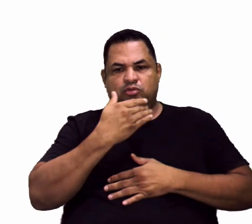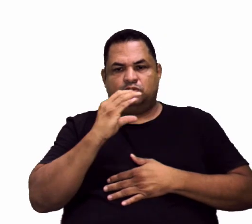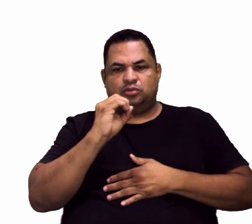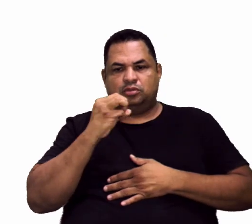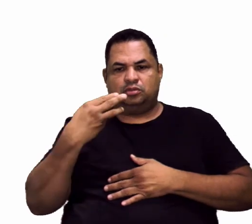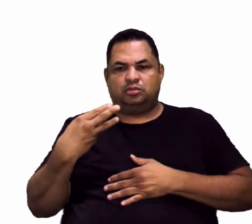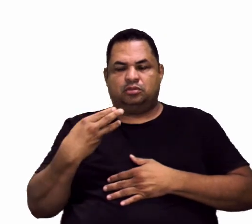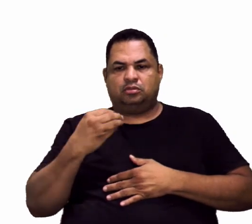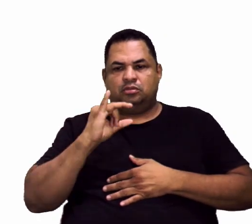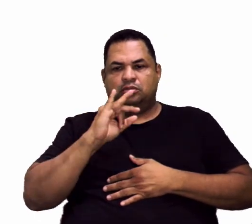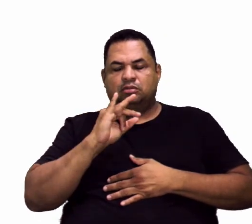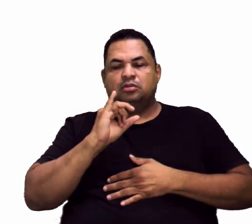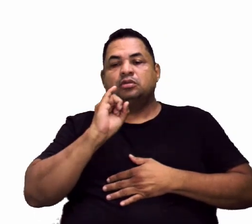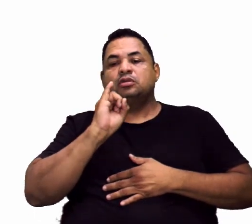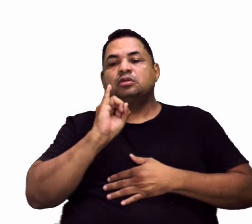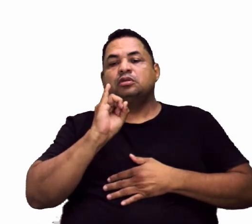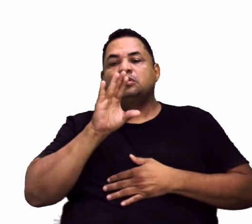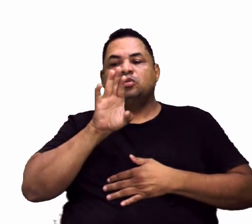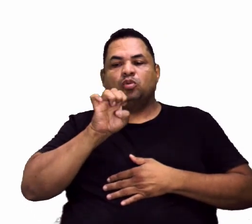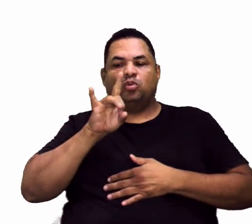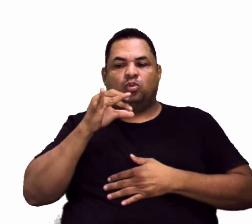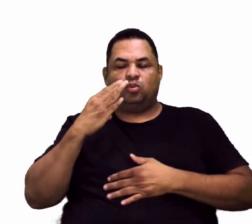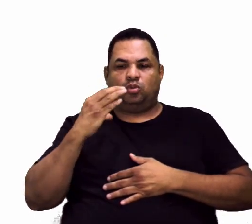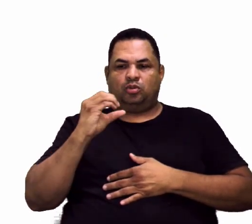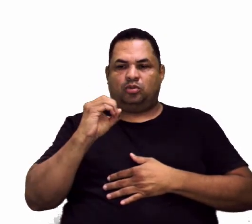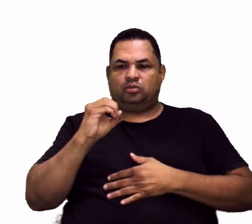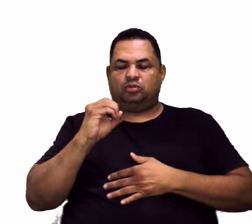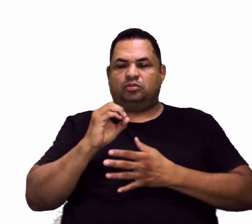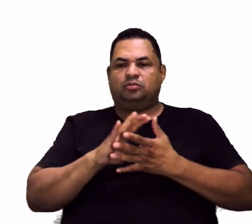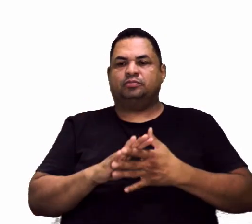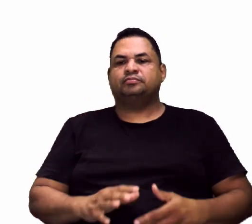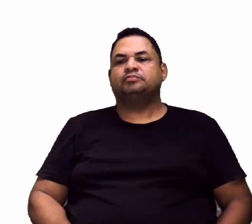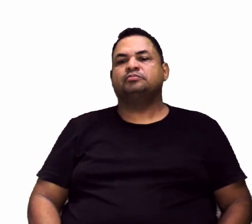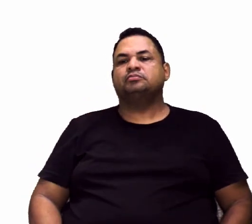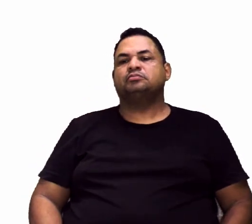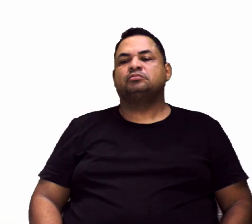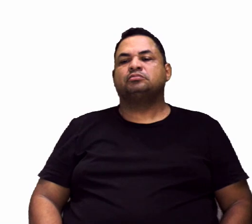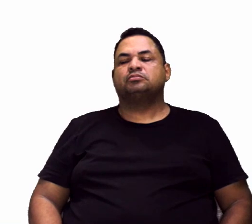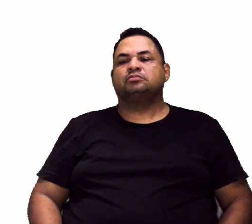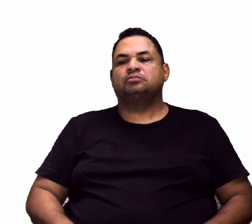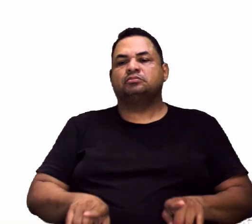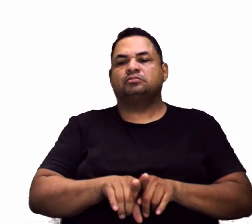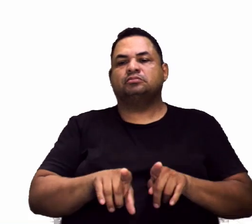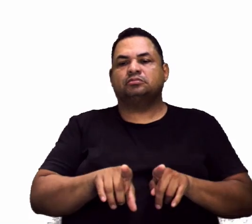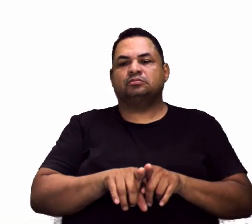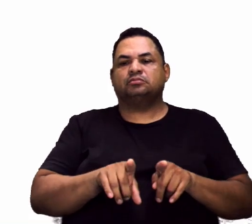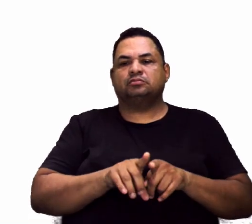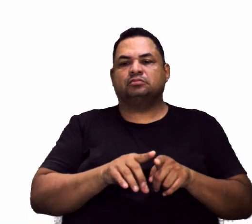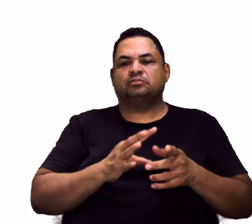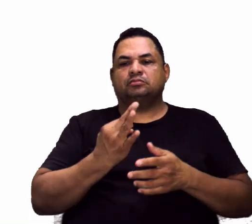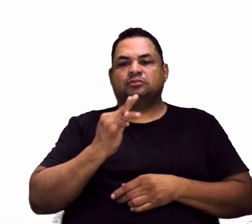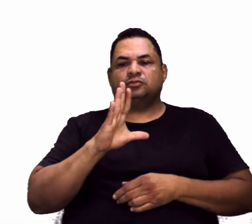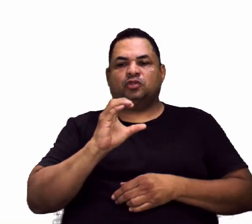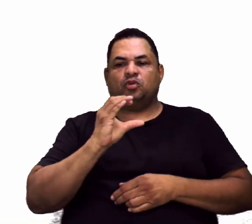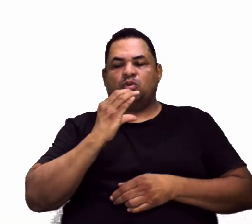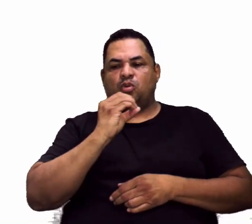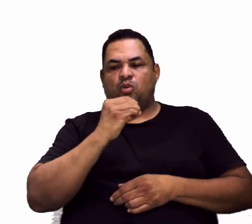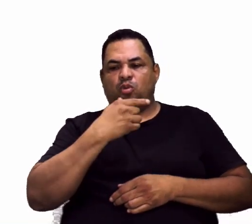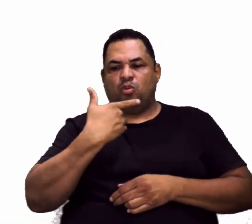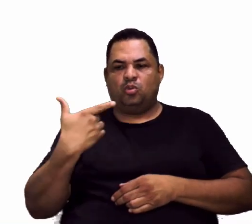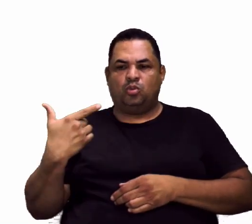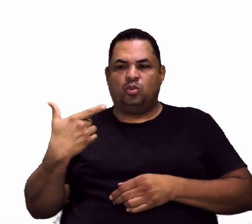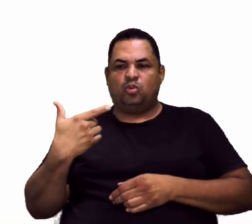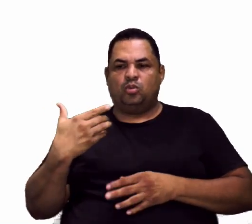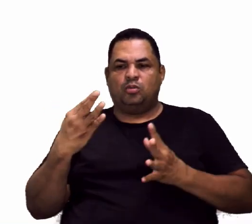Ti2O3, no caso, que é um composto iônico, e TiO2, que é um composto